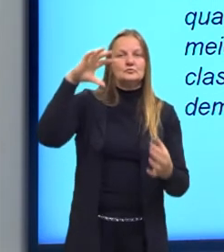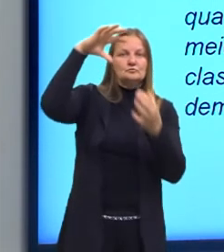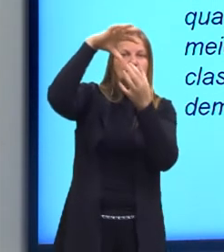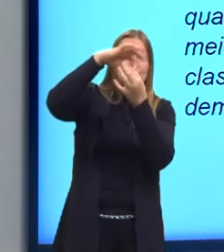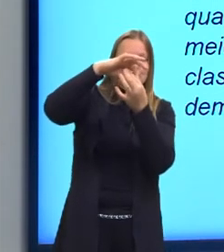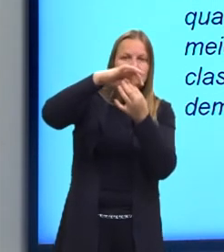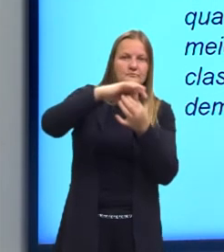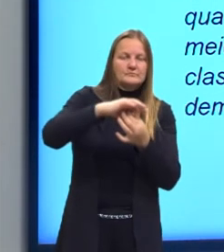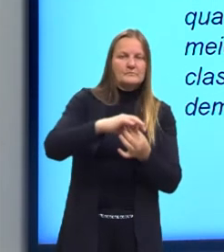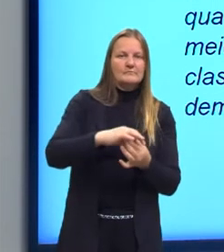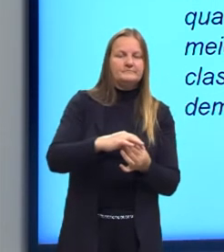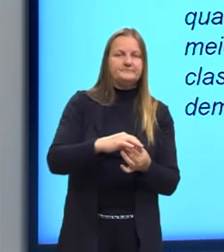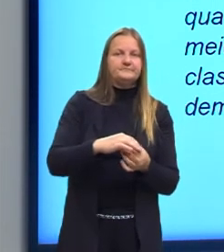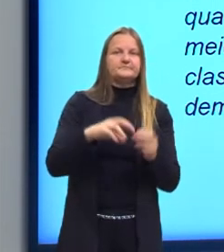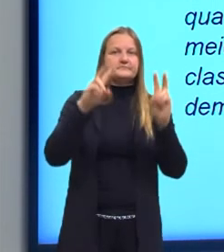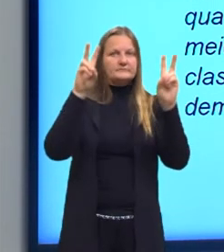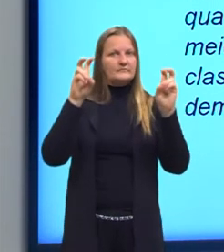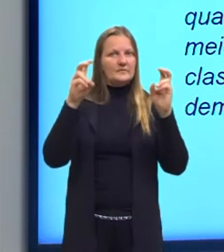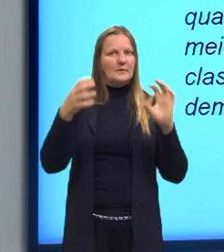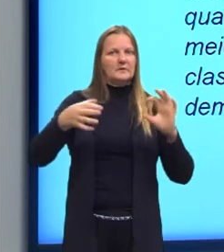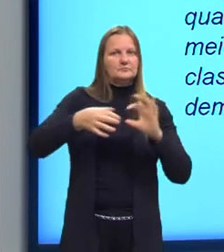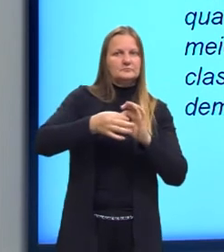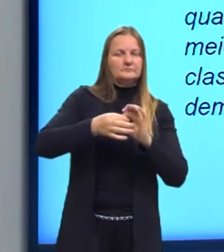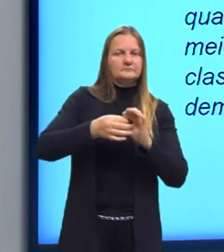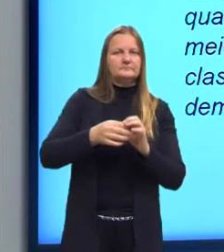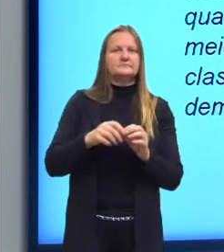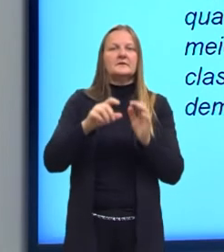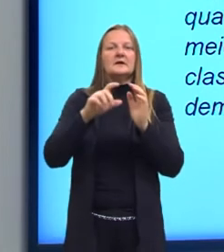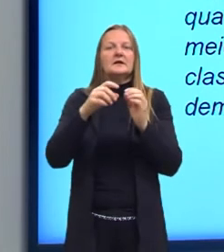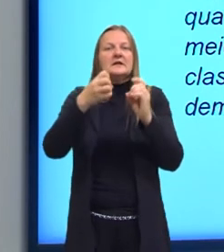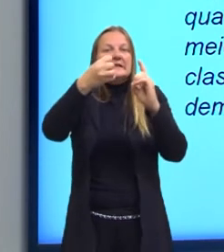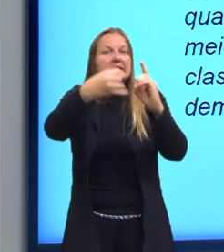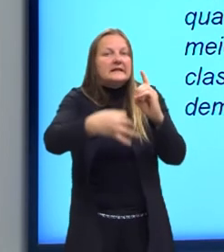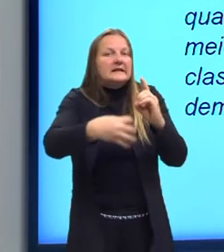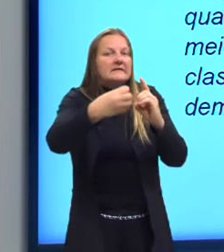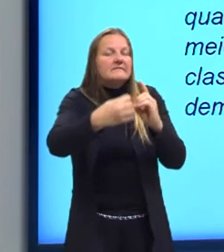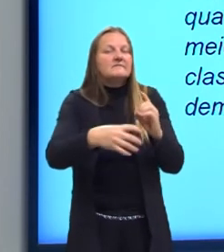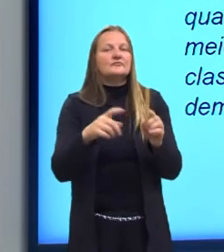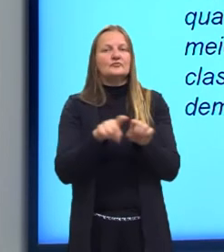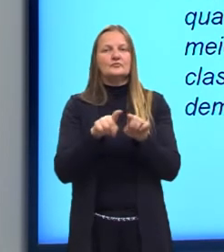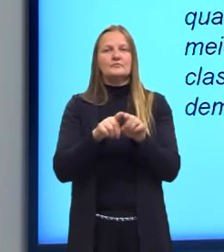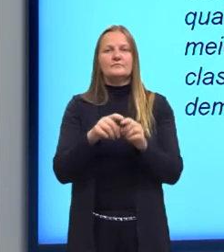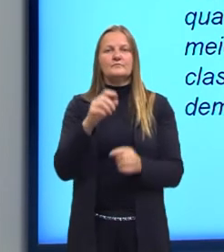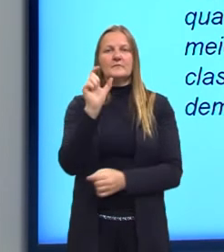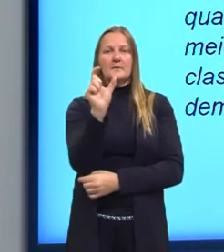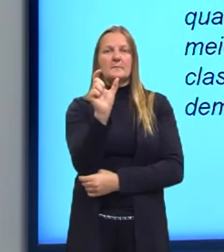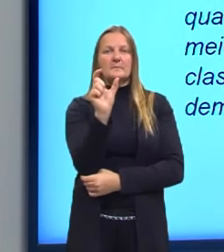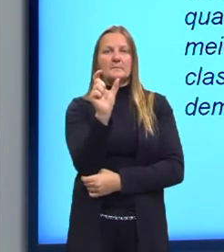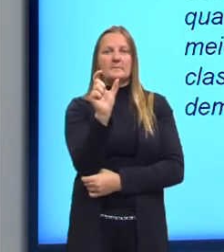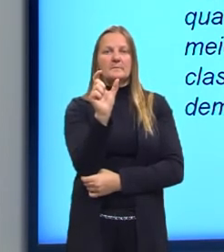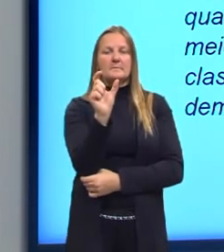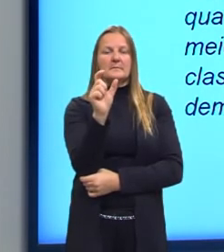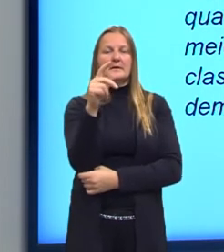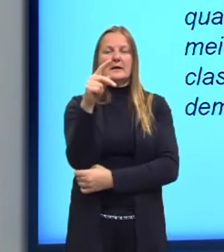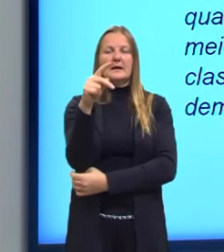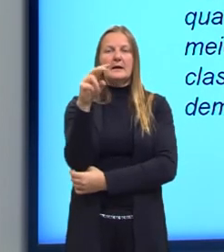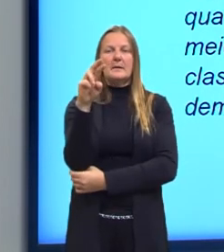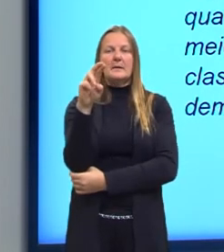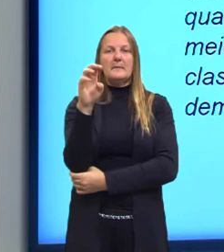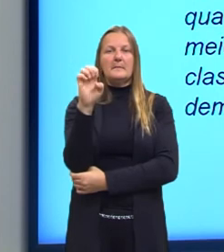novamente na conclusão da redação definindo a partir do adjetivo precária